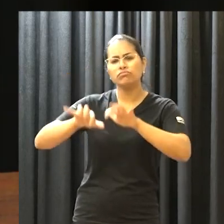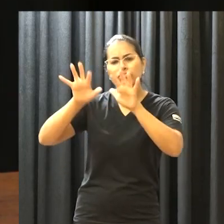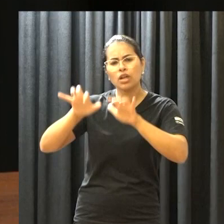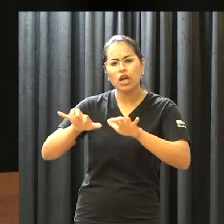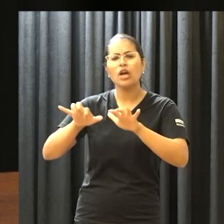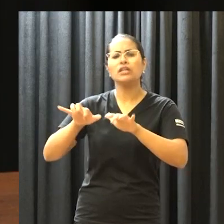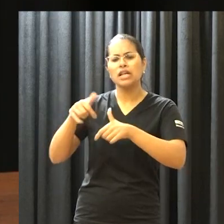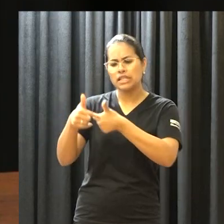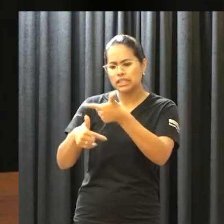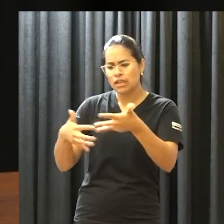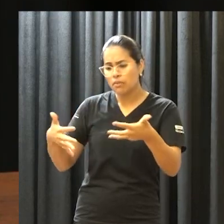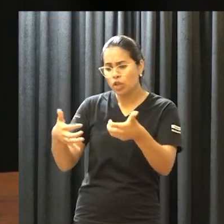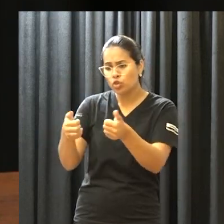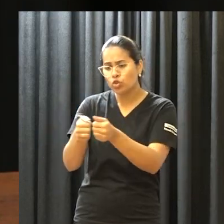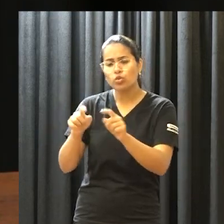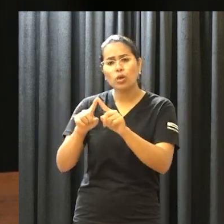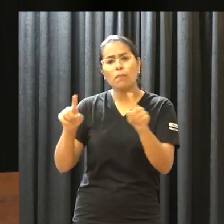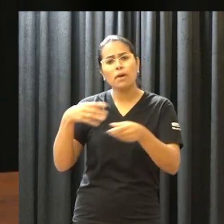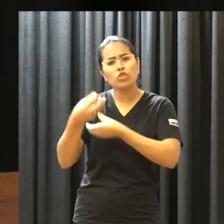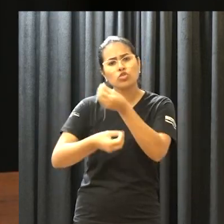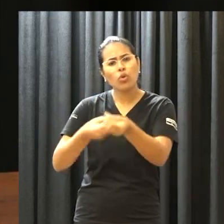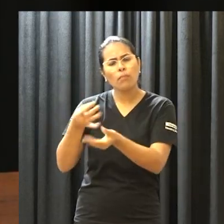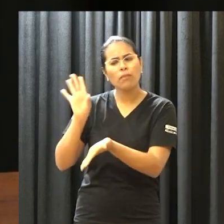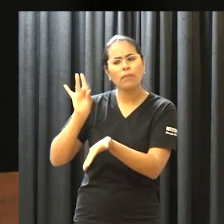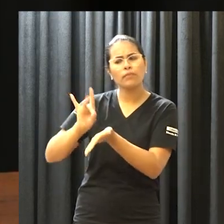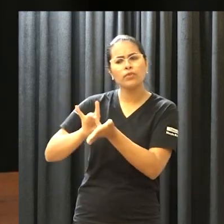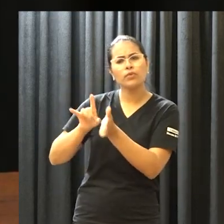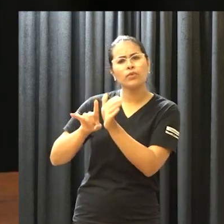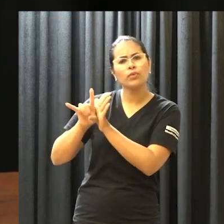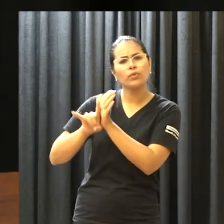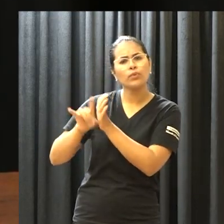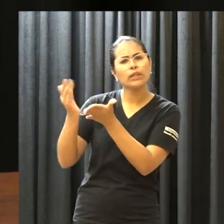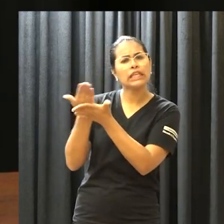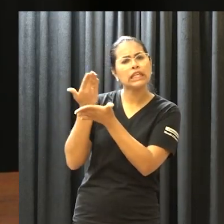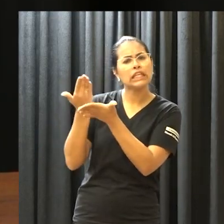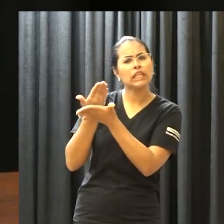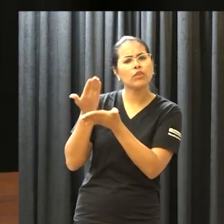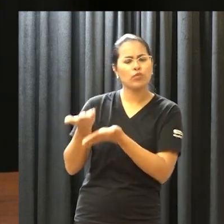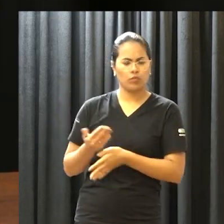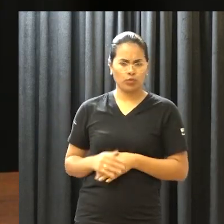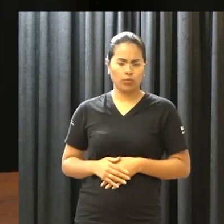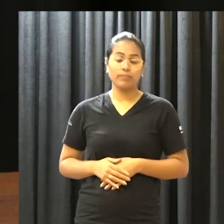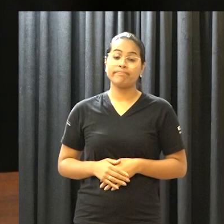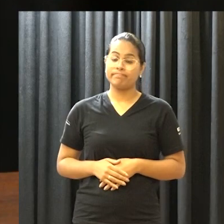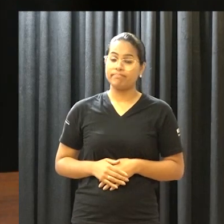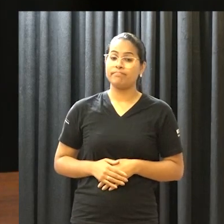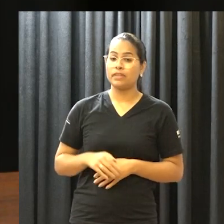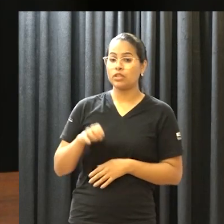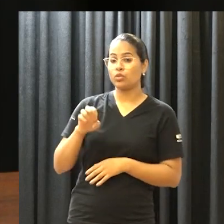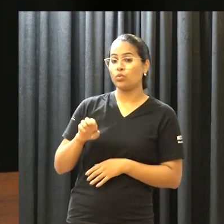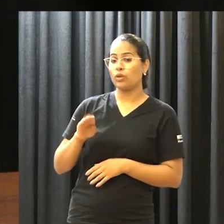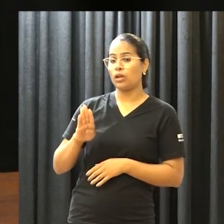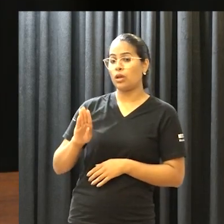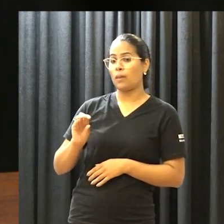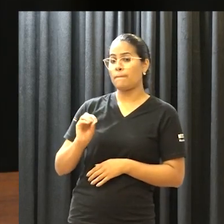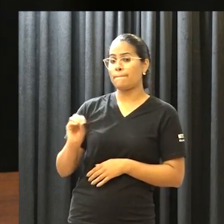Mas como que isso se materializaria num livro, num e-book? E aí a ideia, isso vai estar escrito aqui,